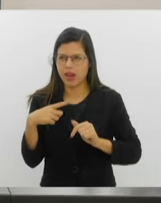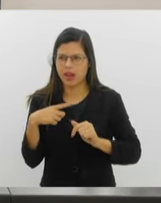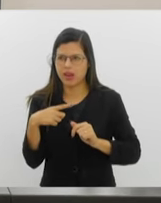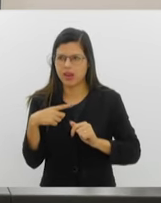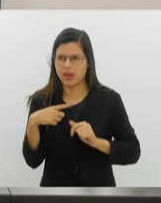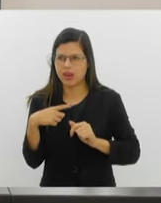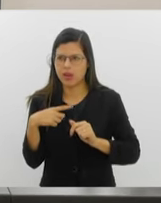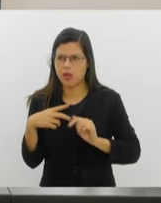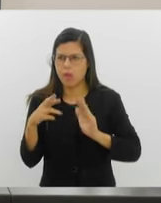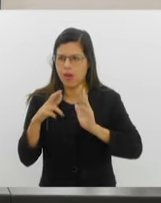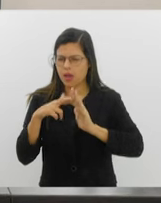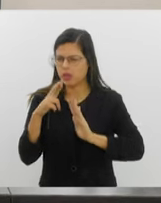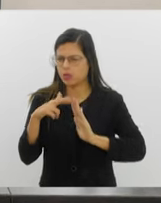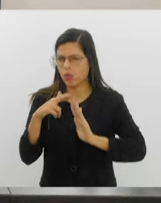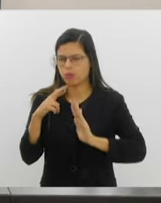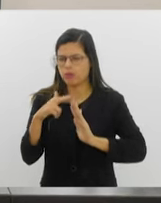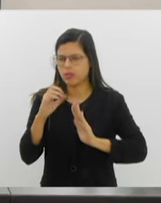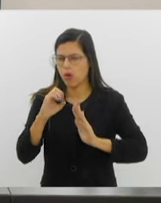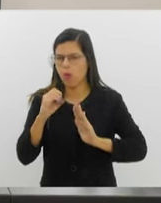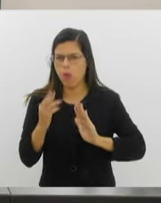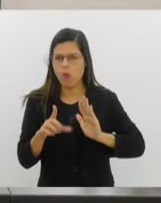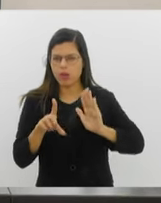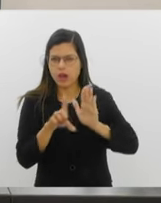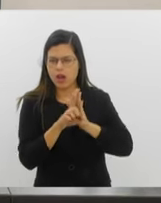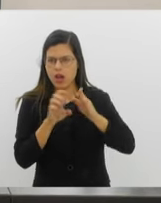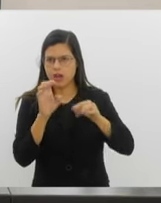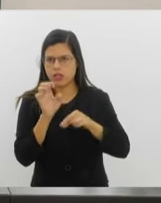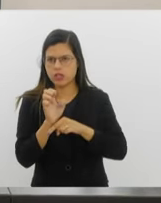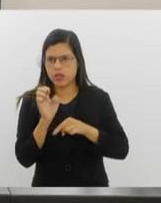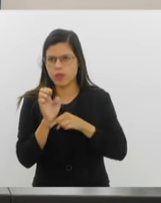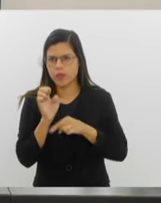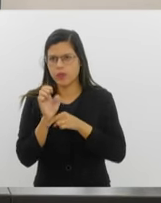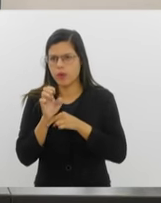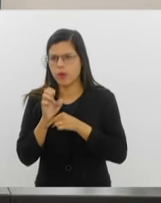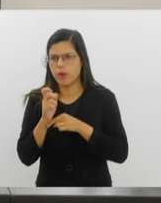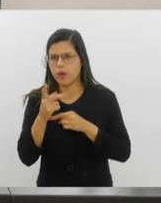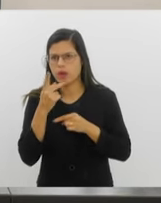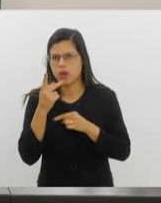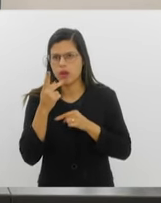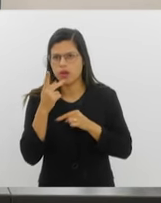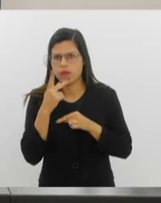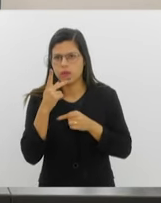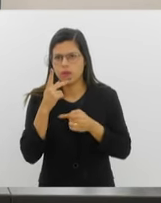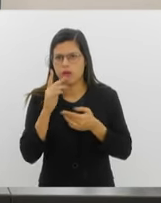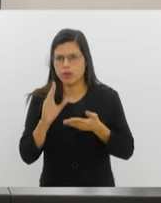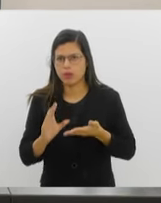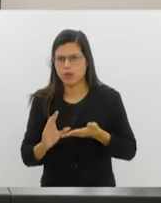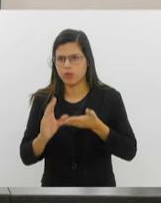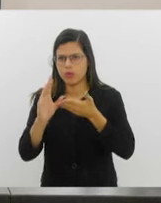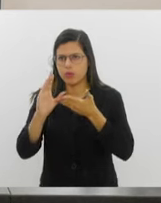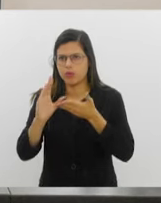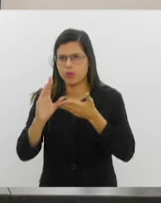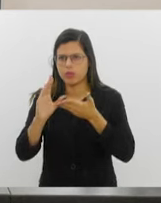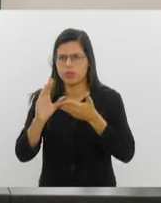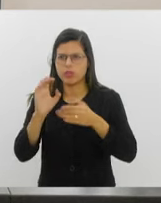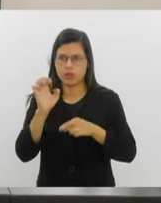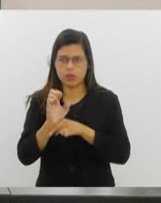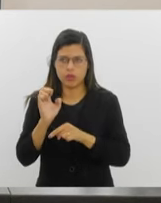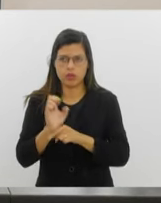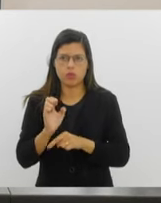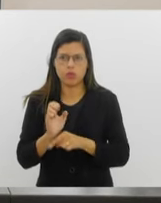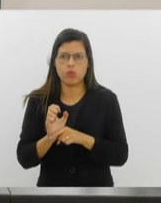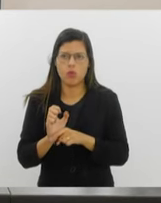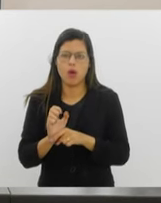sei se é numa resolução ou se é numa lei estadual, que fala que os conselhos, o conselho estadual, que é quem tem a capacidade de